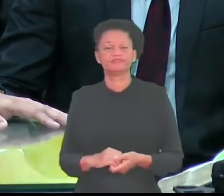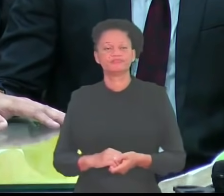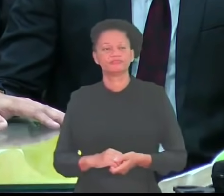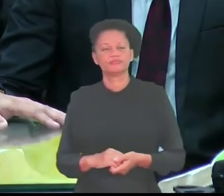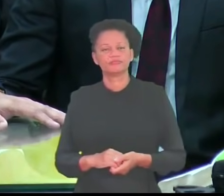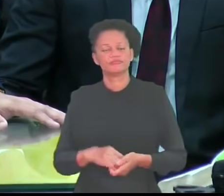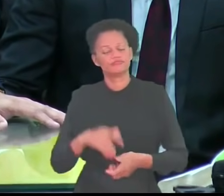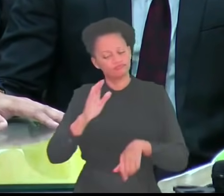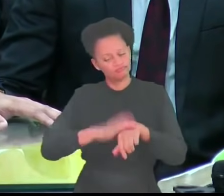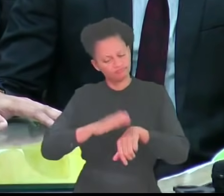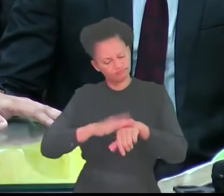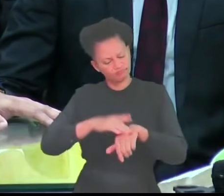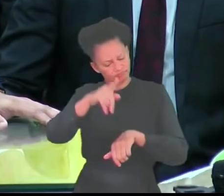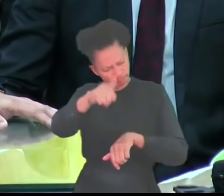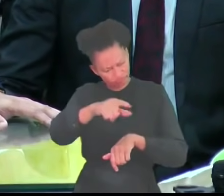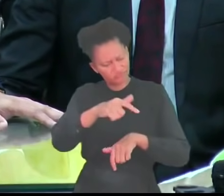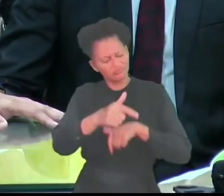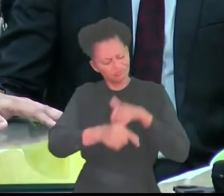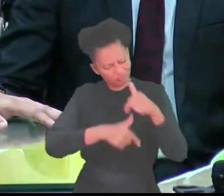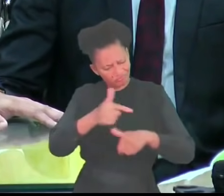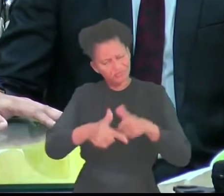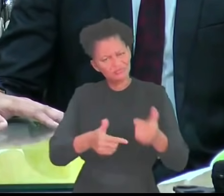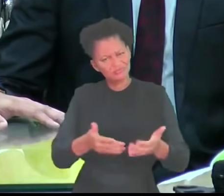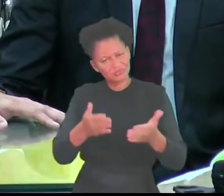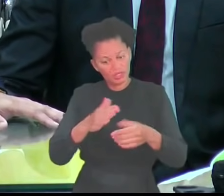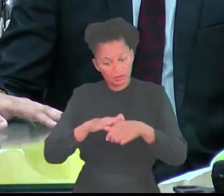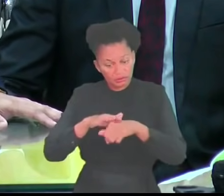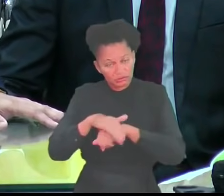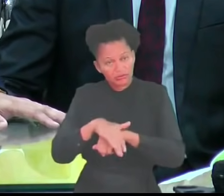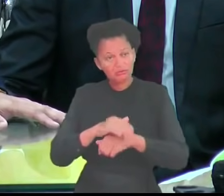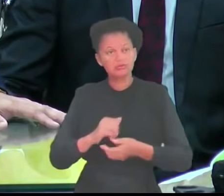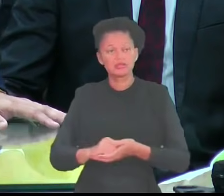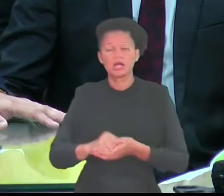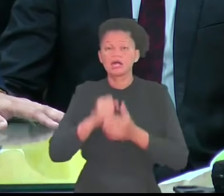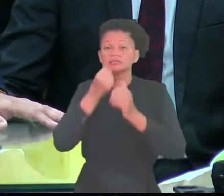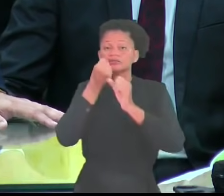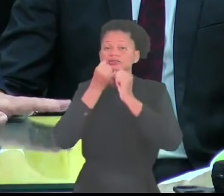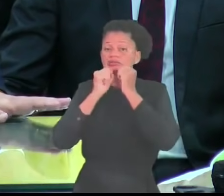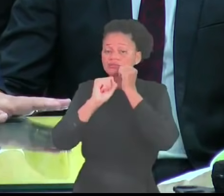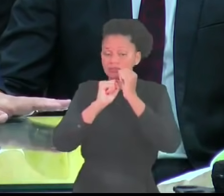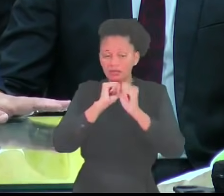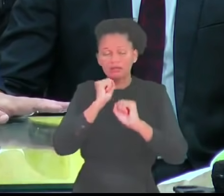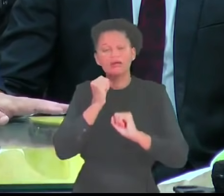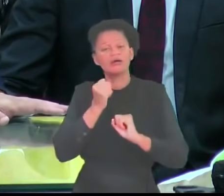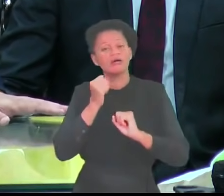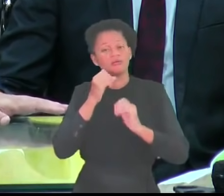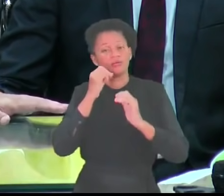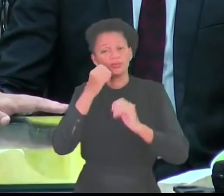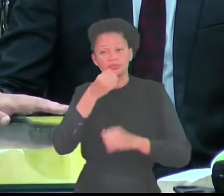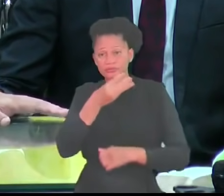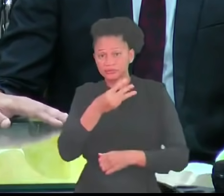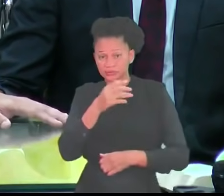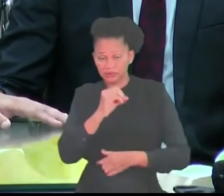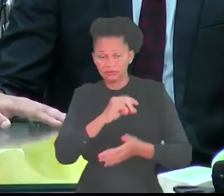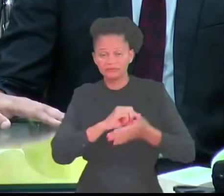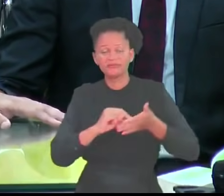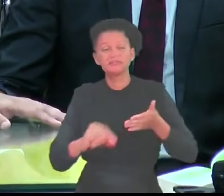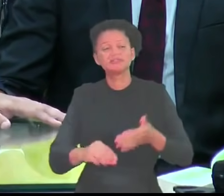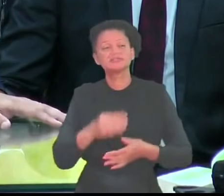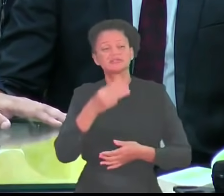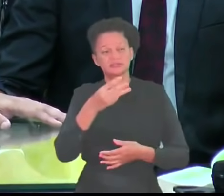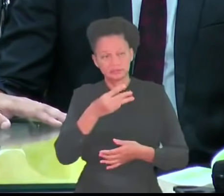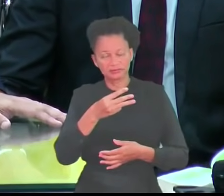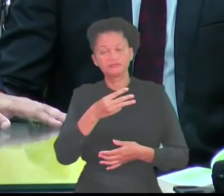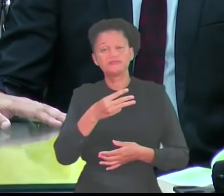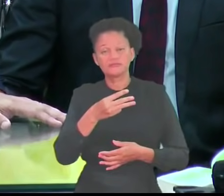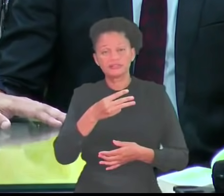Faça a sua parte. À noite, o Salmo 30, versículo 5, eu não vou ler, porque esta igreja conhece o